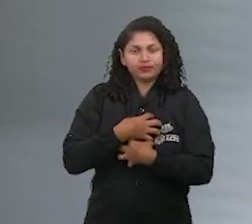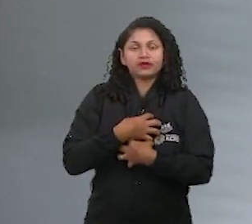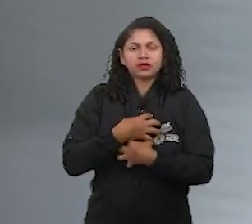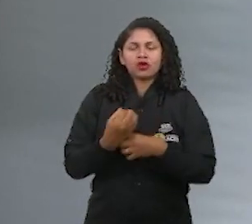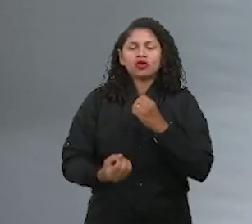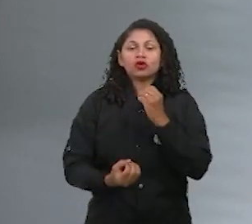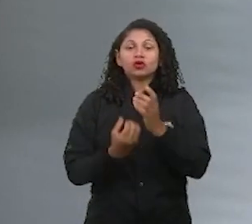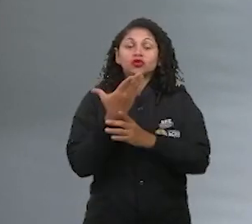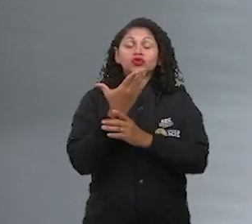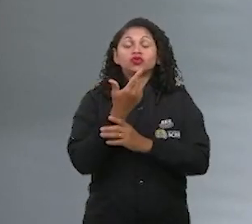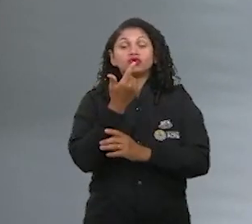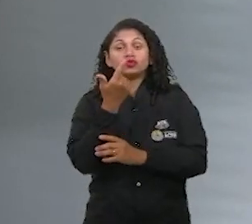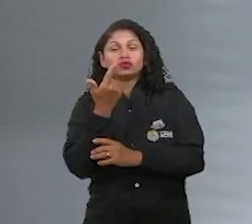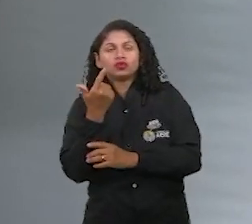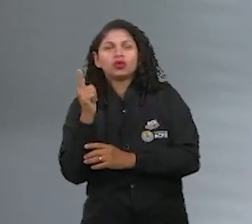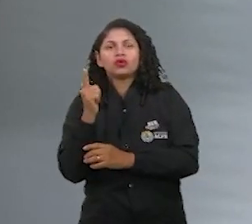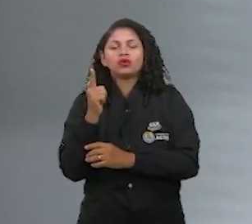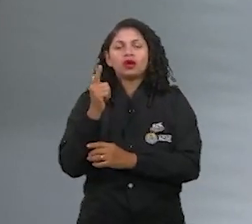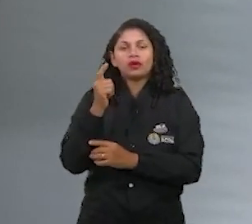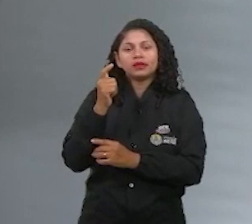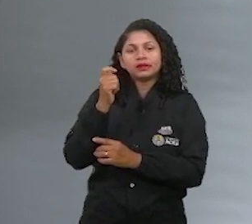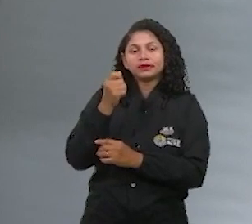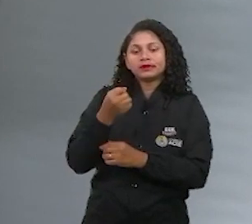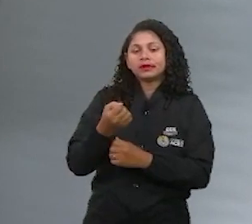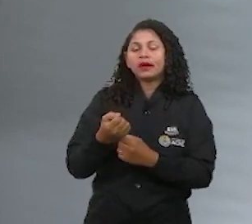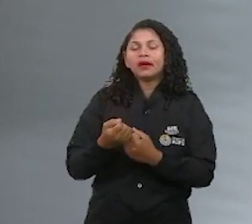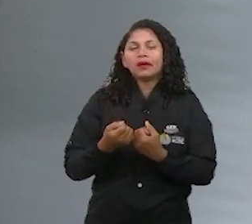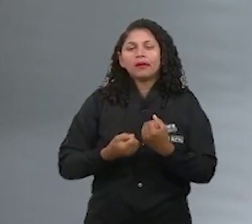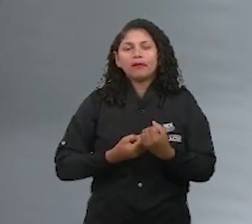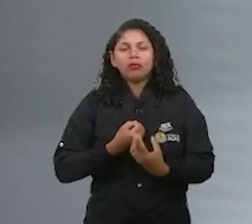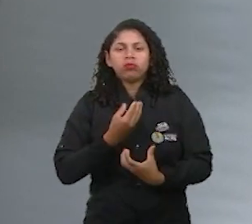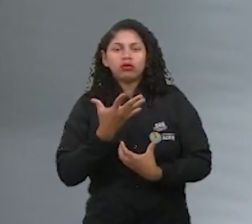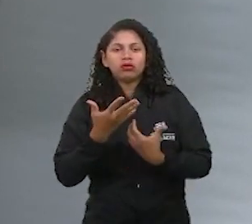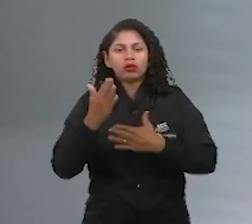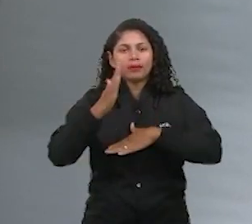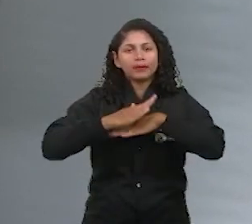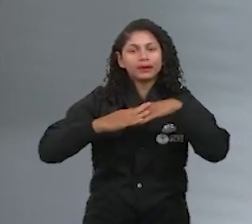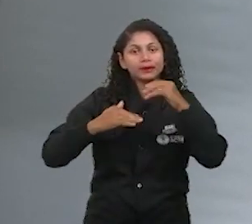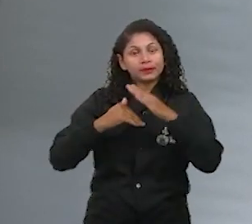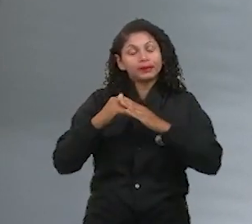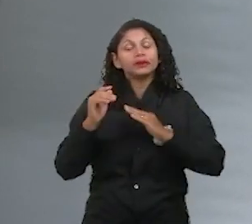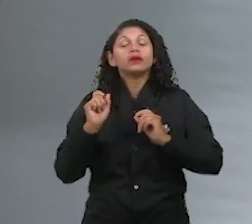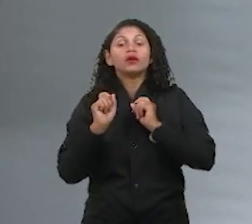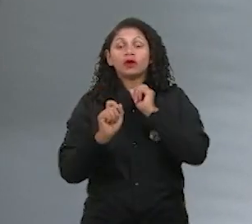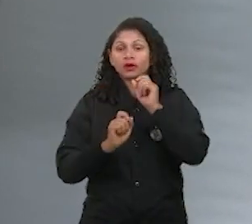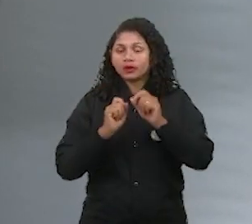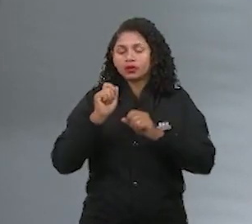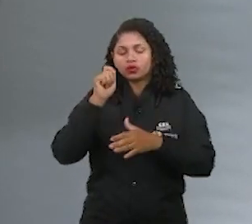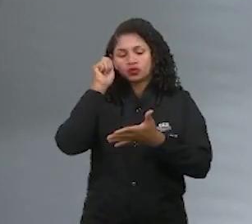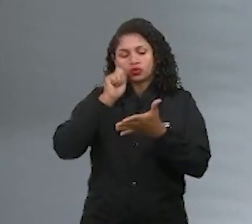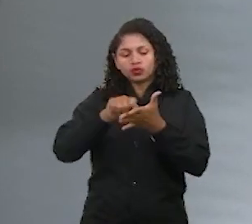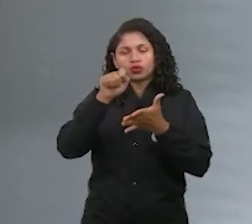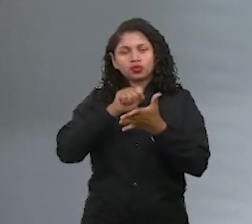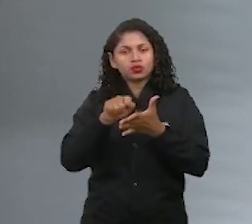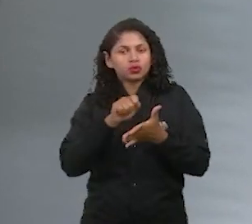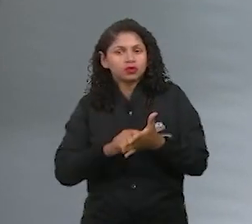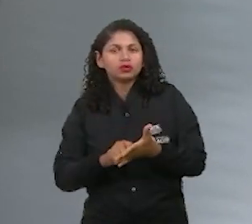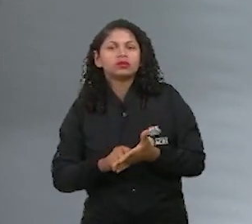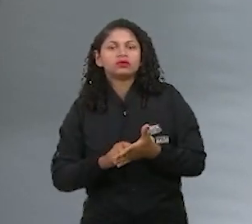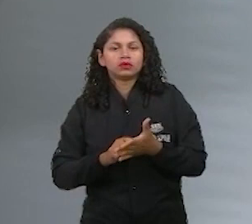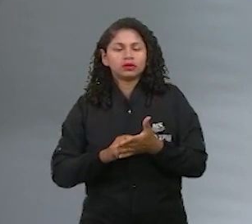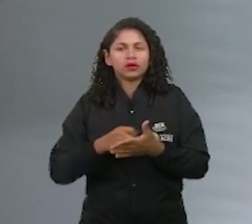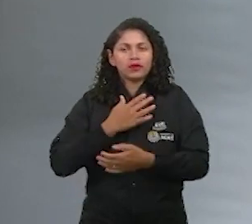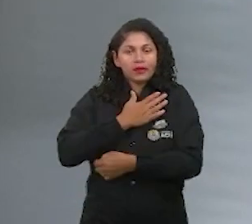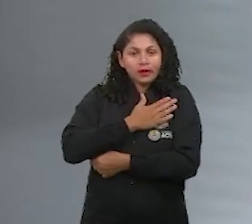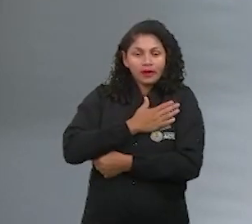poetas. Inclusive, de forma assim bem peculiar, é o momento assim dos poemas que inclusive eu mais gosto, que